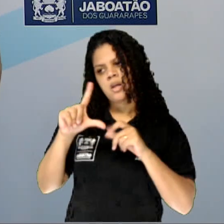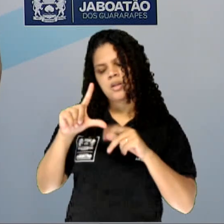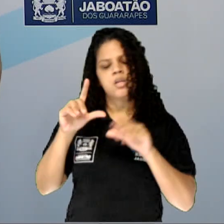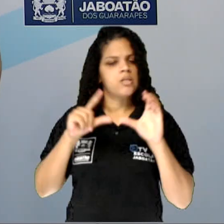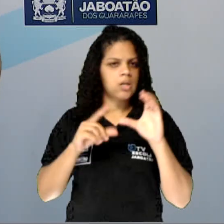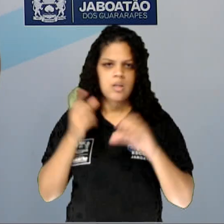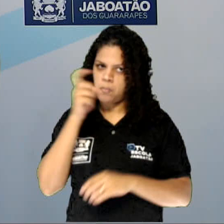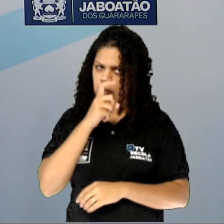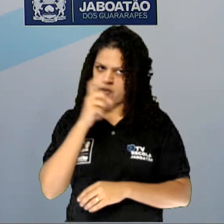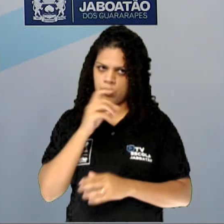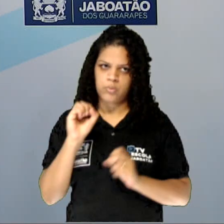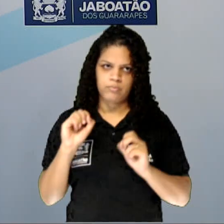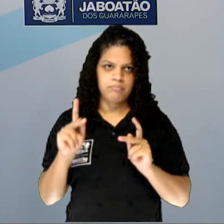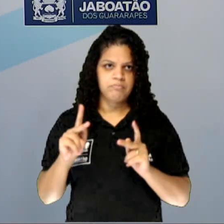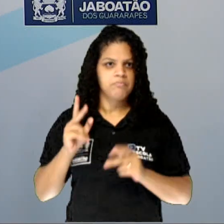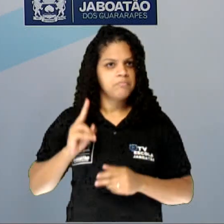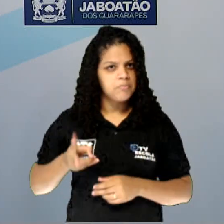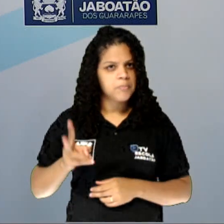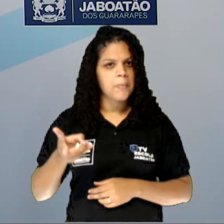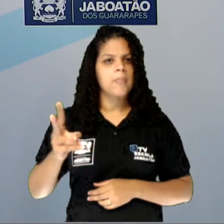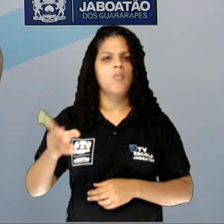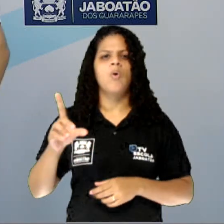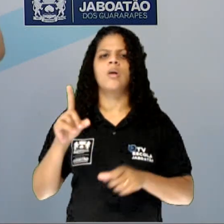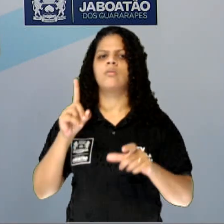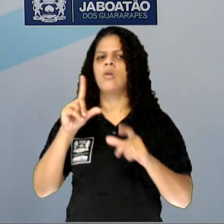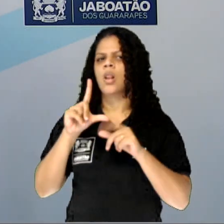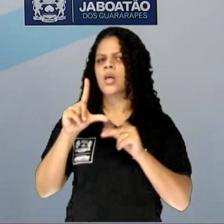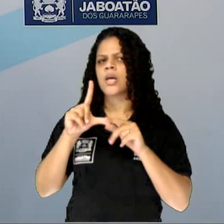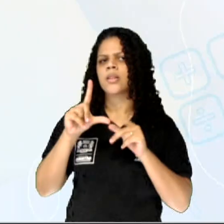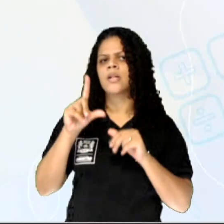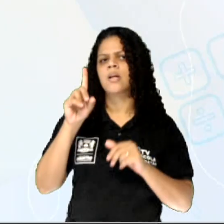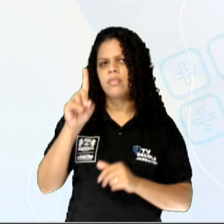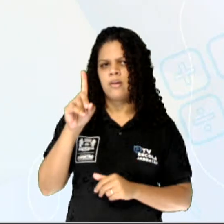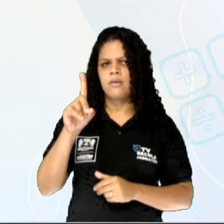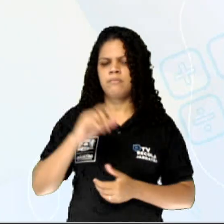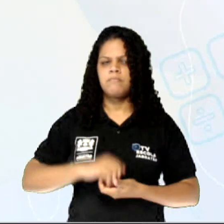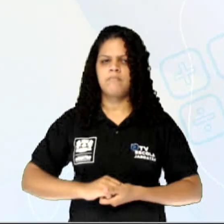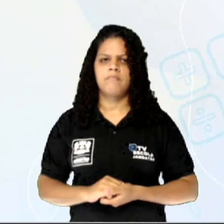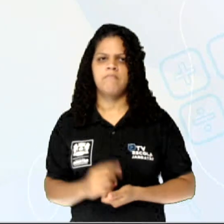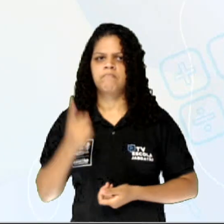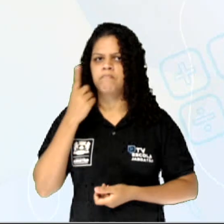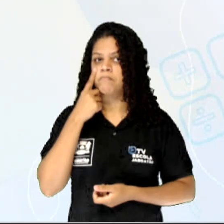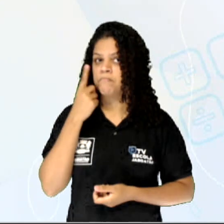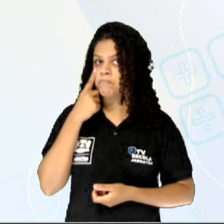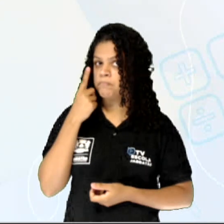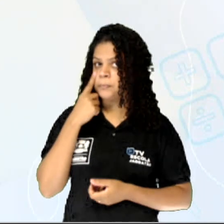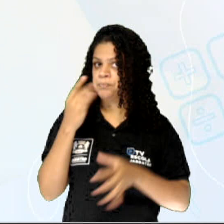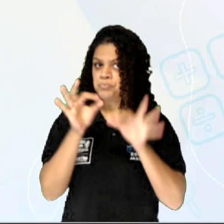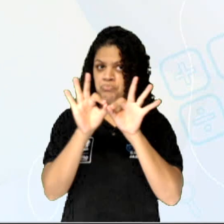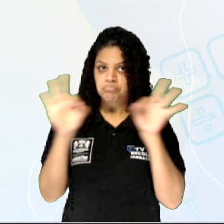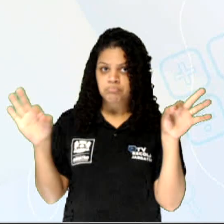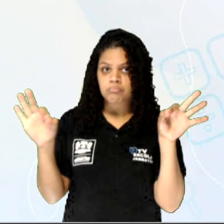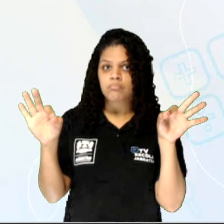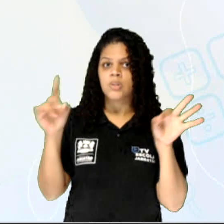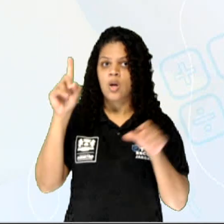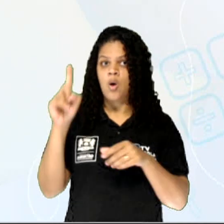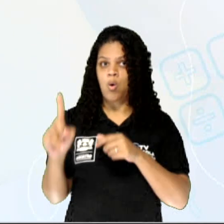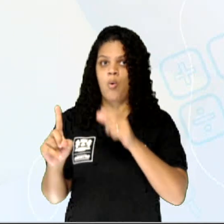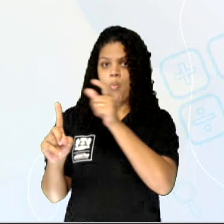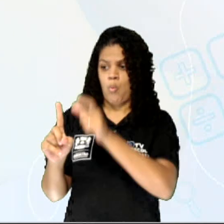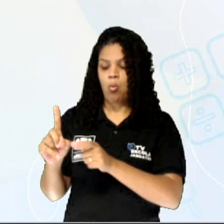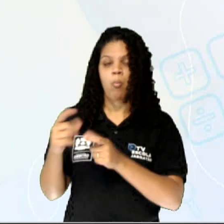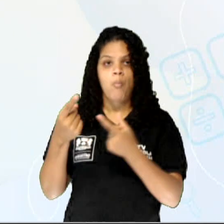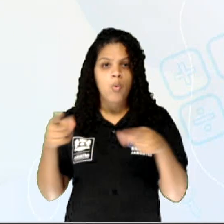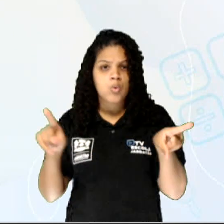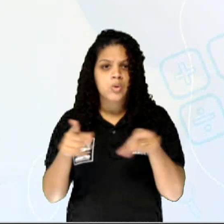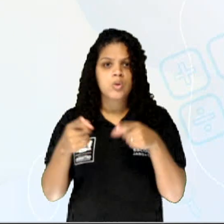questão. Vamos adiante, avaliando aí o item D, na tela de vocês aí, ó. No trecho, o músico continuou as volutas